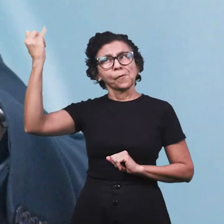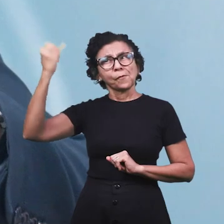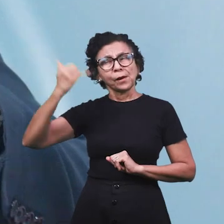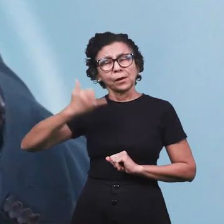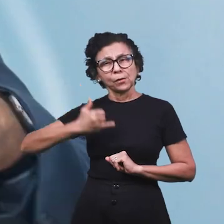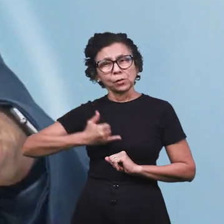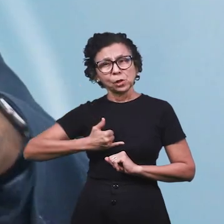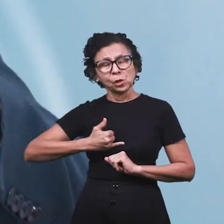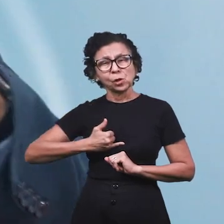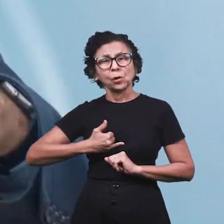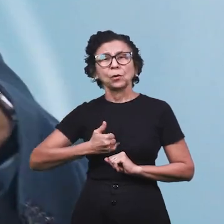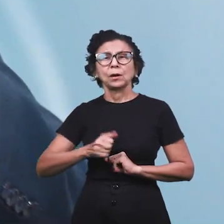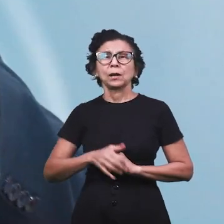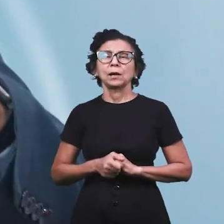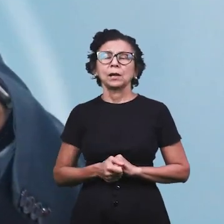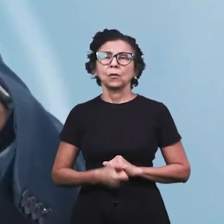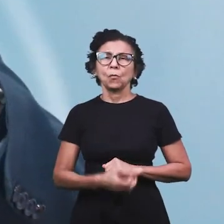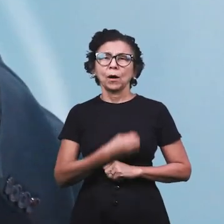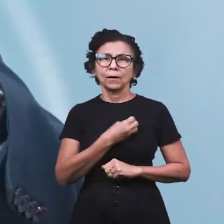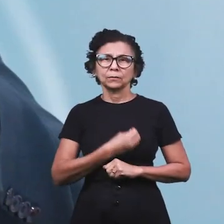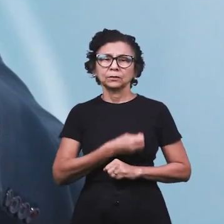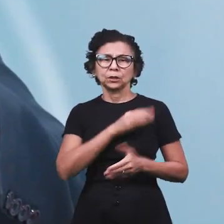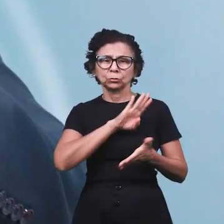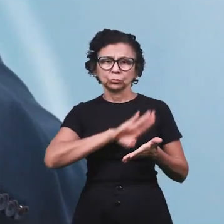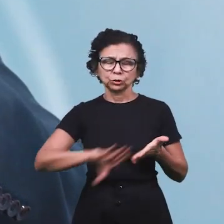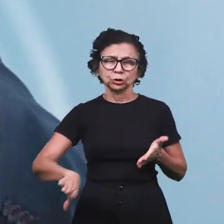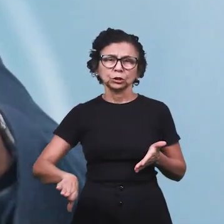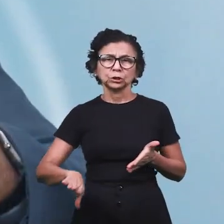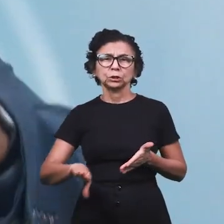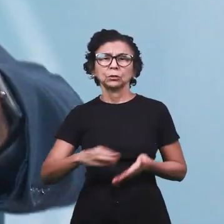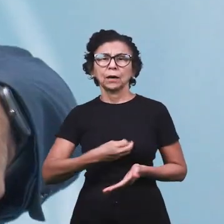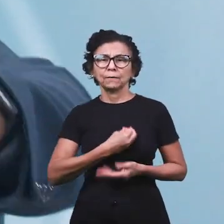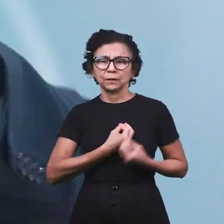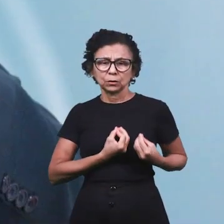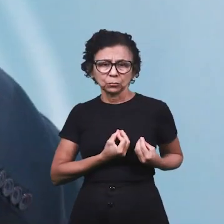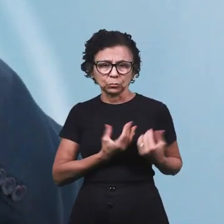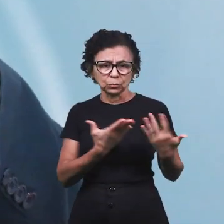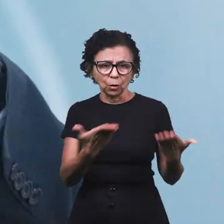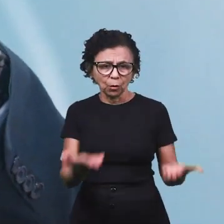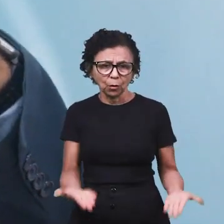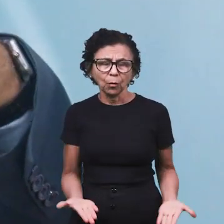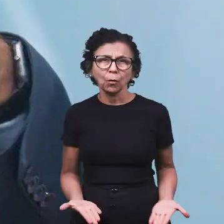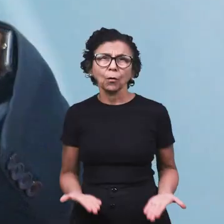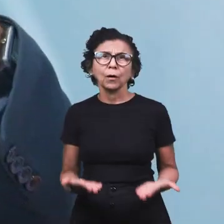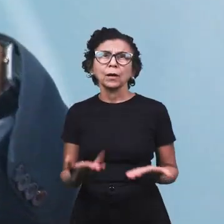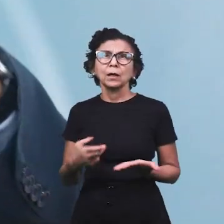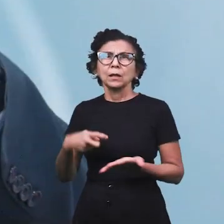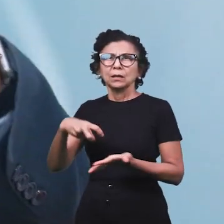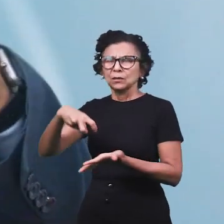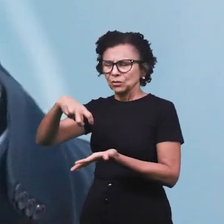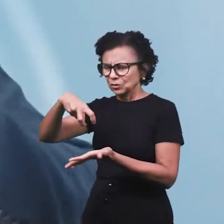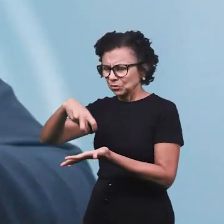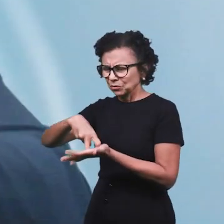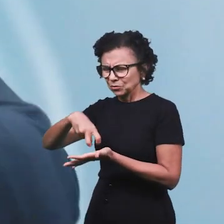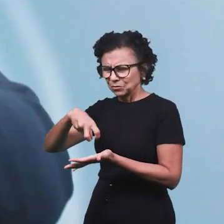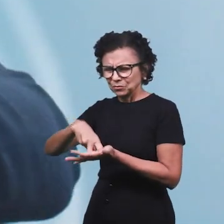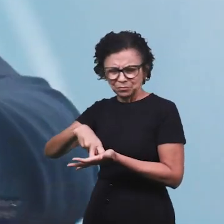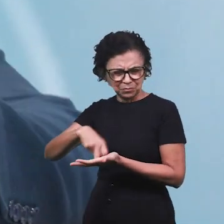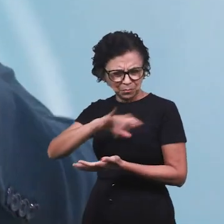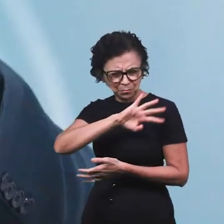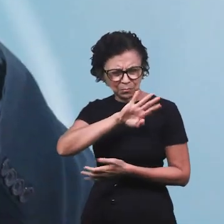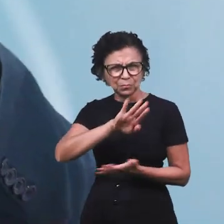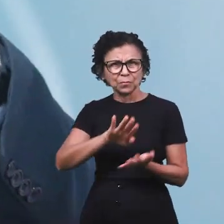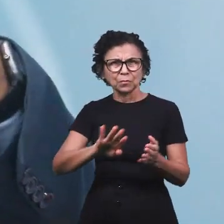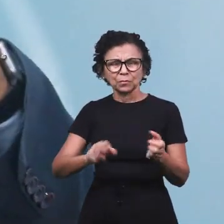a vida e a dou. O Senhor falou comigo no meu ouvido, eu chorei, dobrei o joelho, chovendo, eu todo molhado, sujo, carro